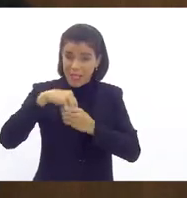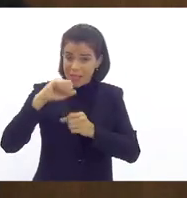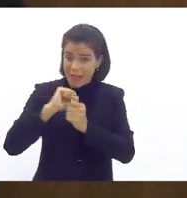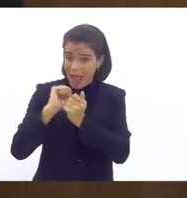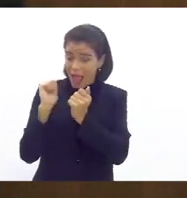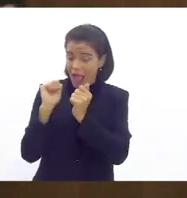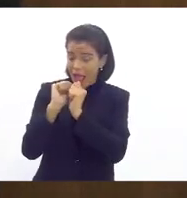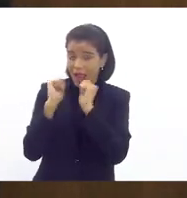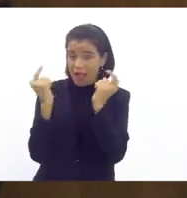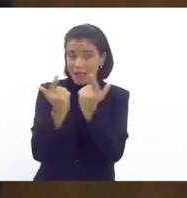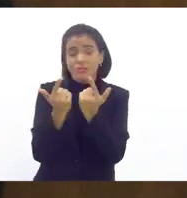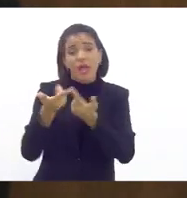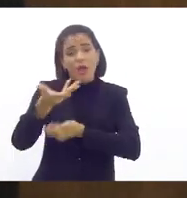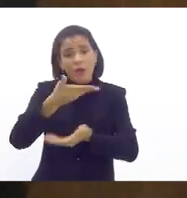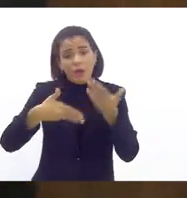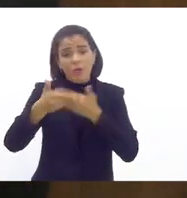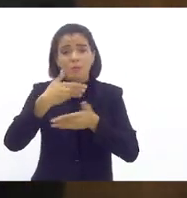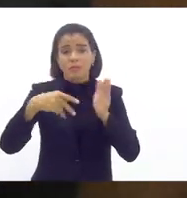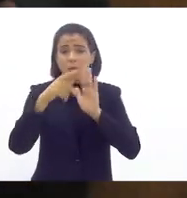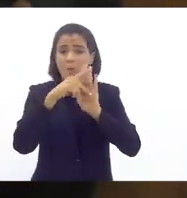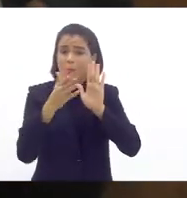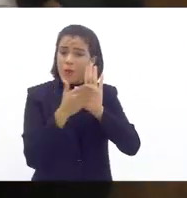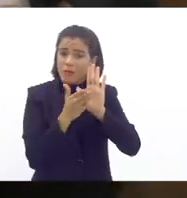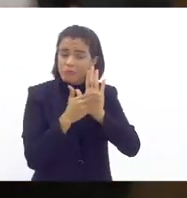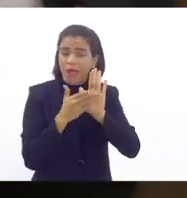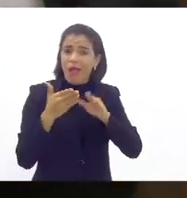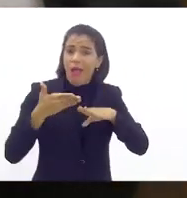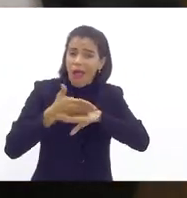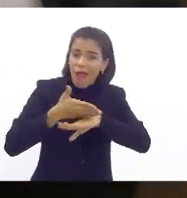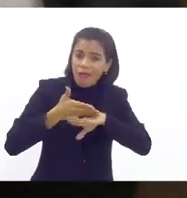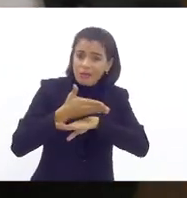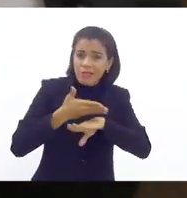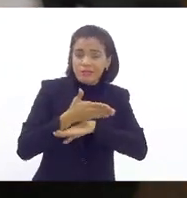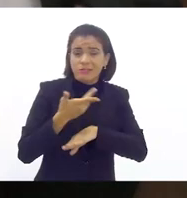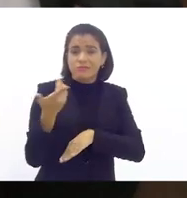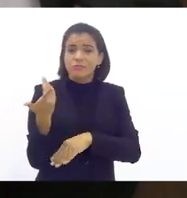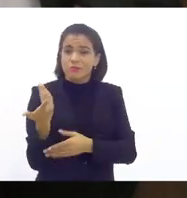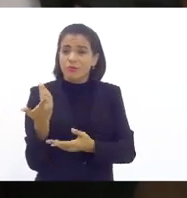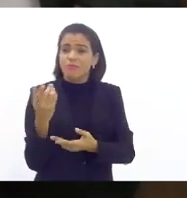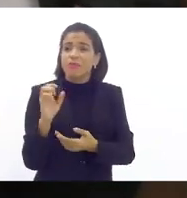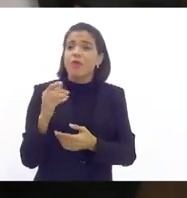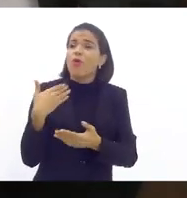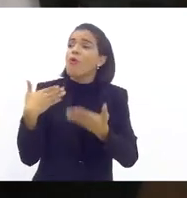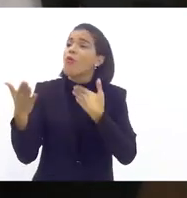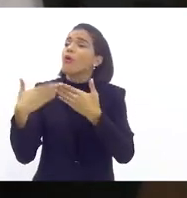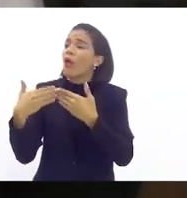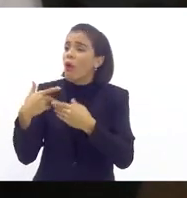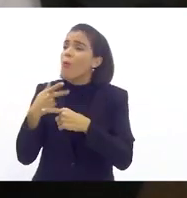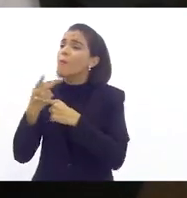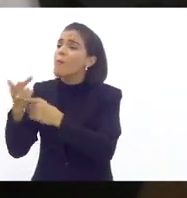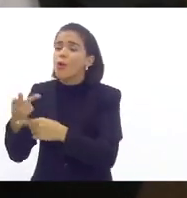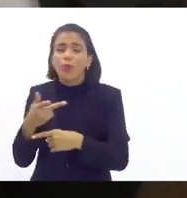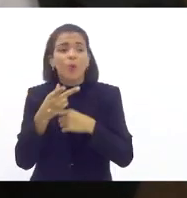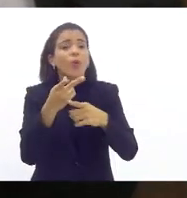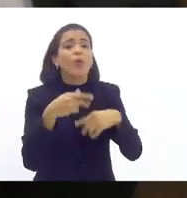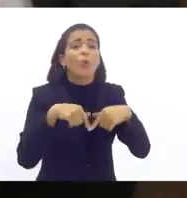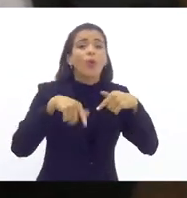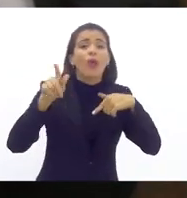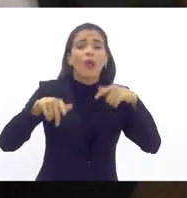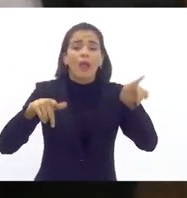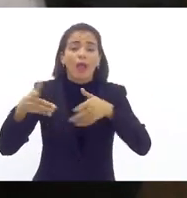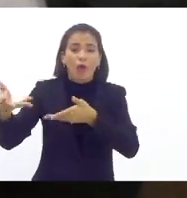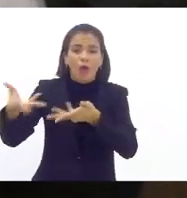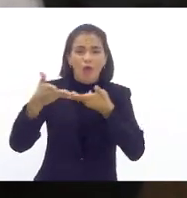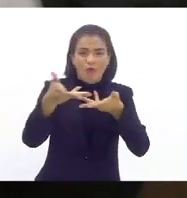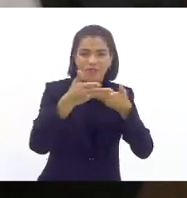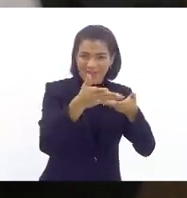é compartilhar com os projetos esses acessos. Às vezes, é muito difícil chegar com quem a gente fala para convidar os professores para uma aula. a